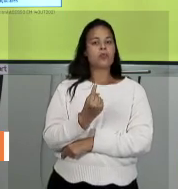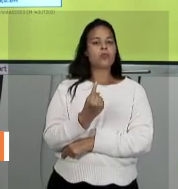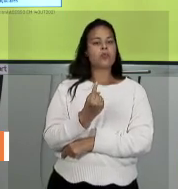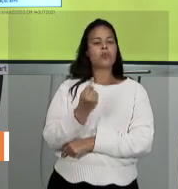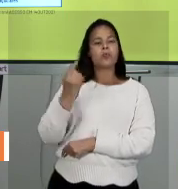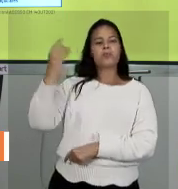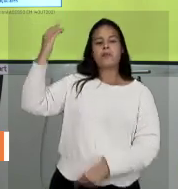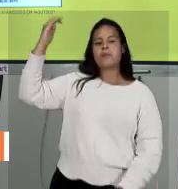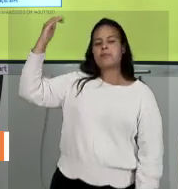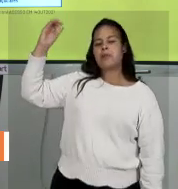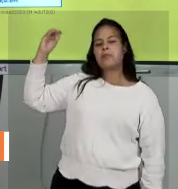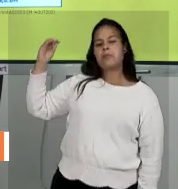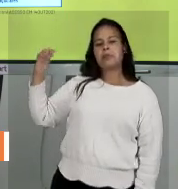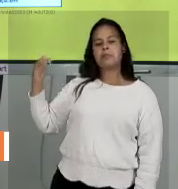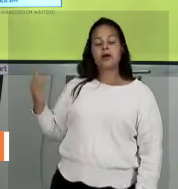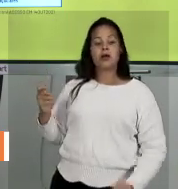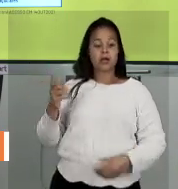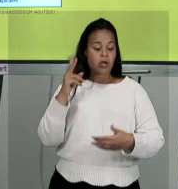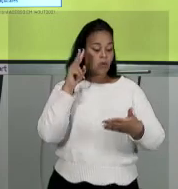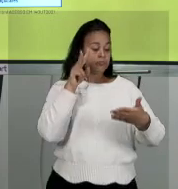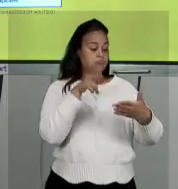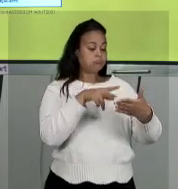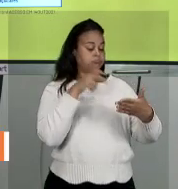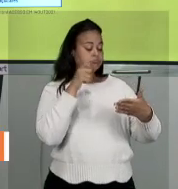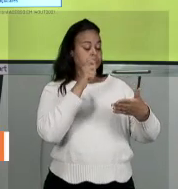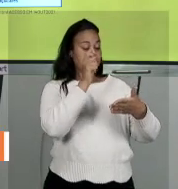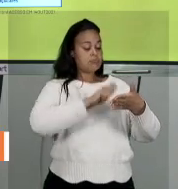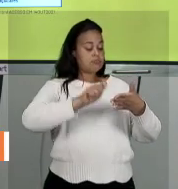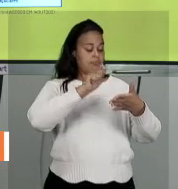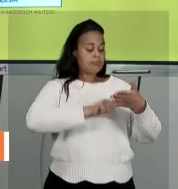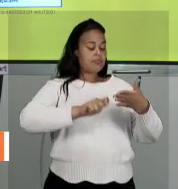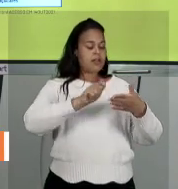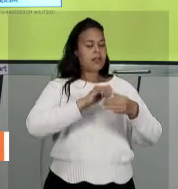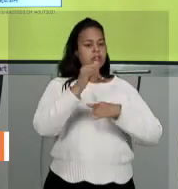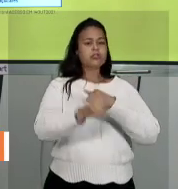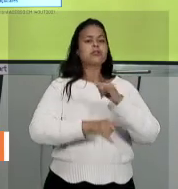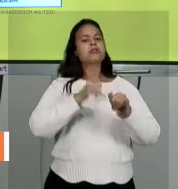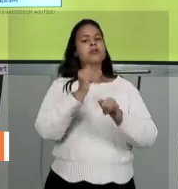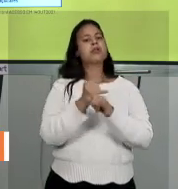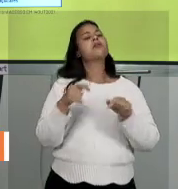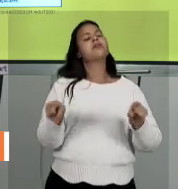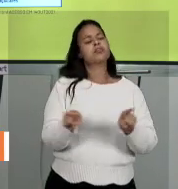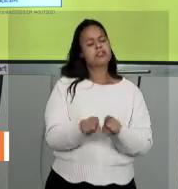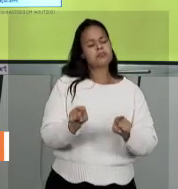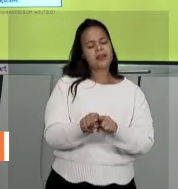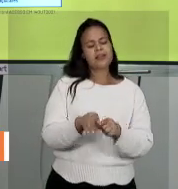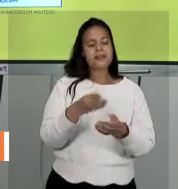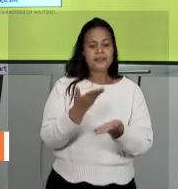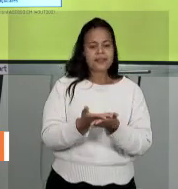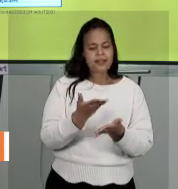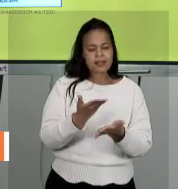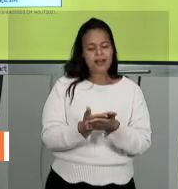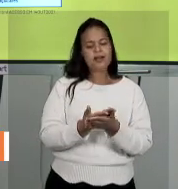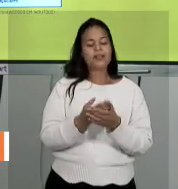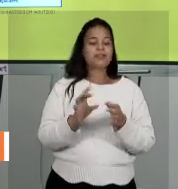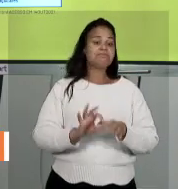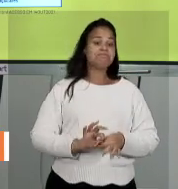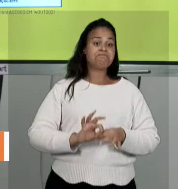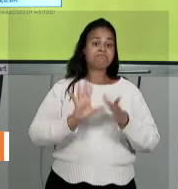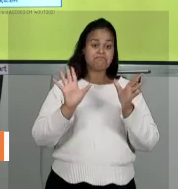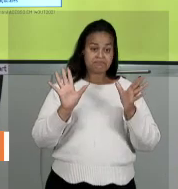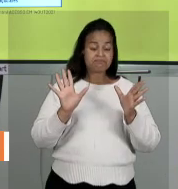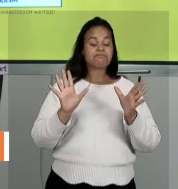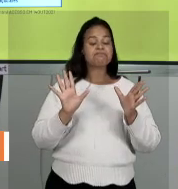olhar lá no PET de vocês, tá? Ou então pela internet mesmo, as aulas, nossas aulas estão disponíveis,